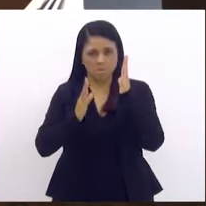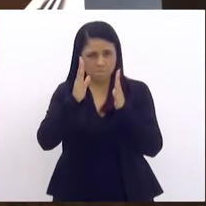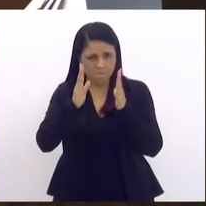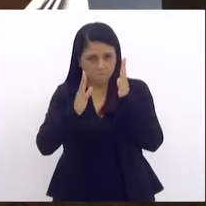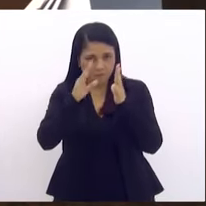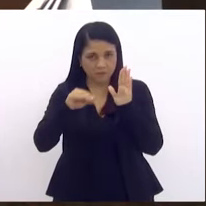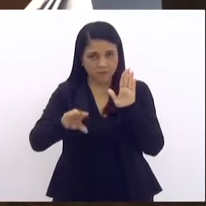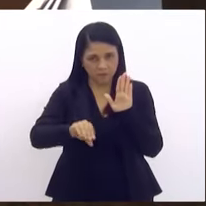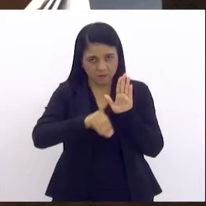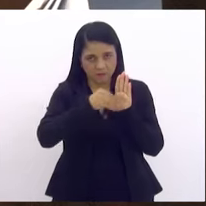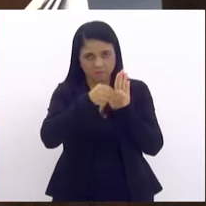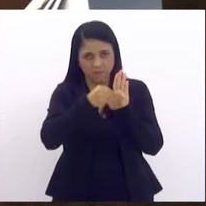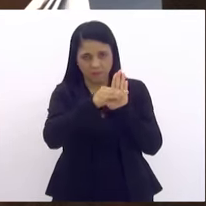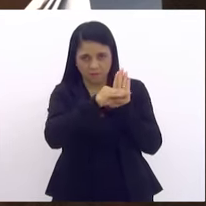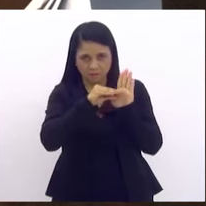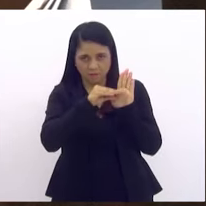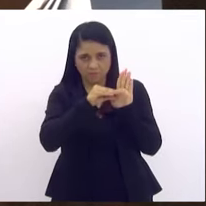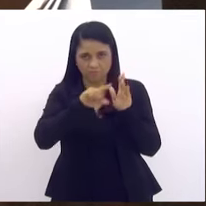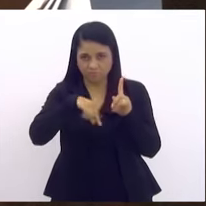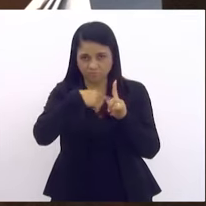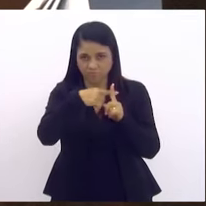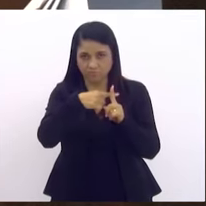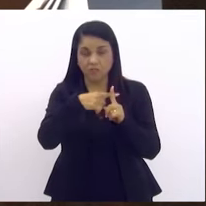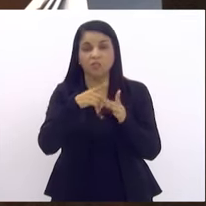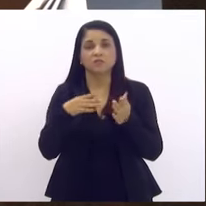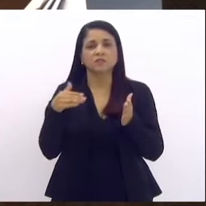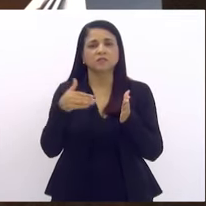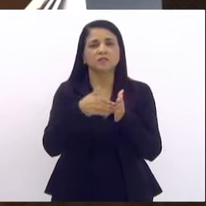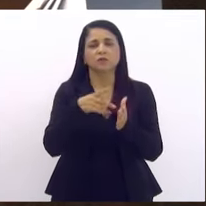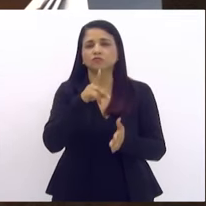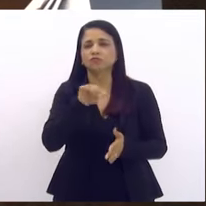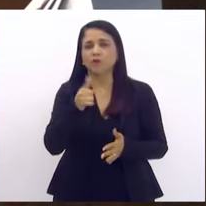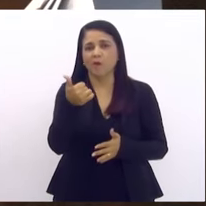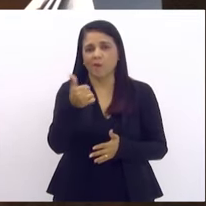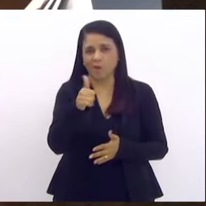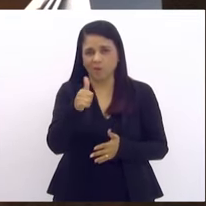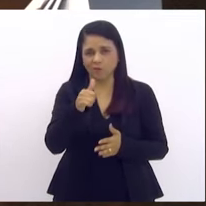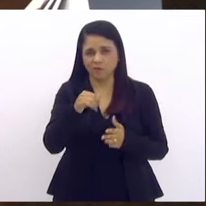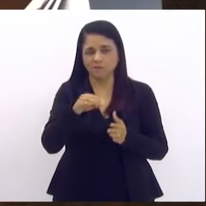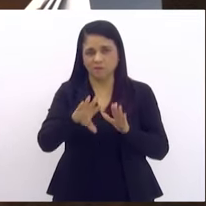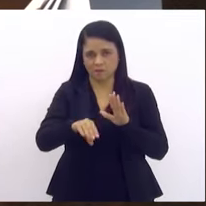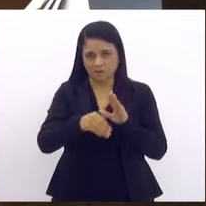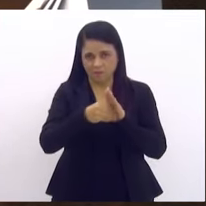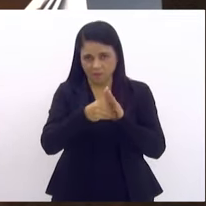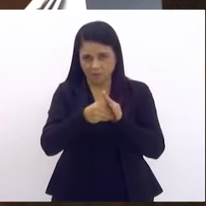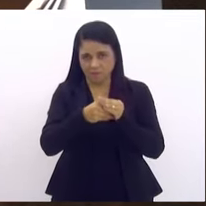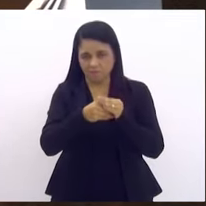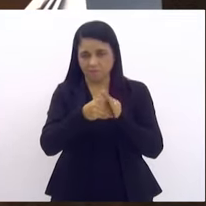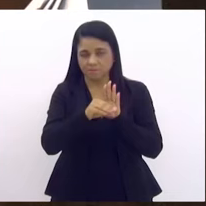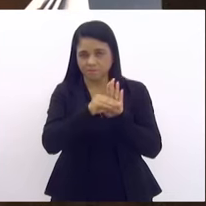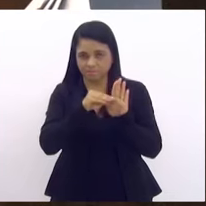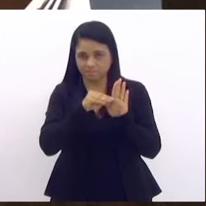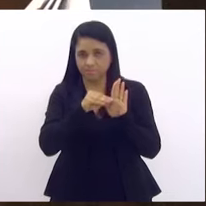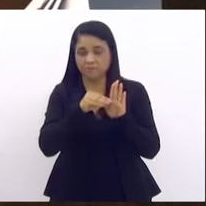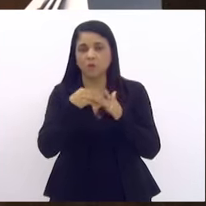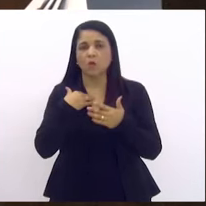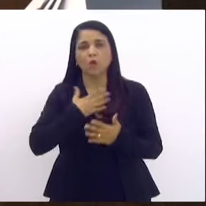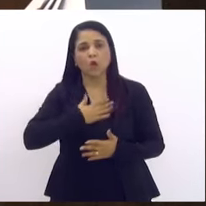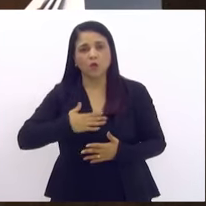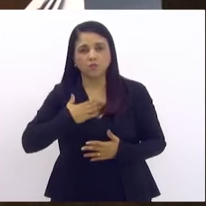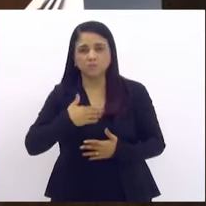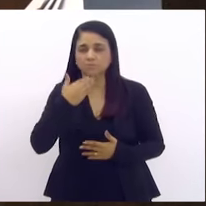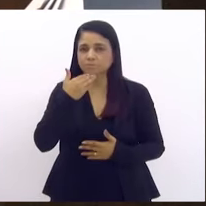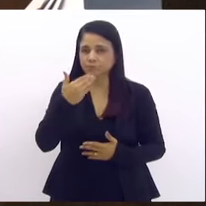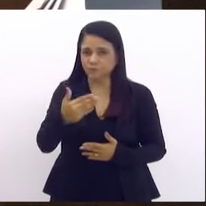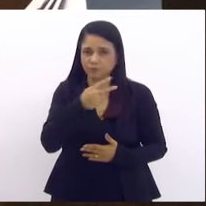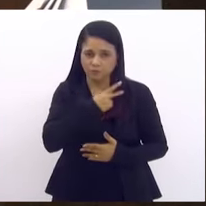emendas impositivas pro dia 11 para fazer emenda ao aa Eu gostaria de pedir essa